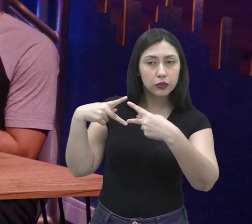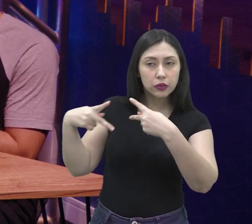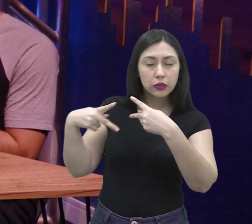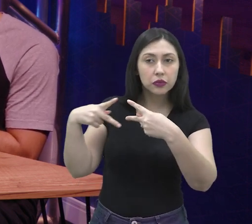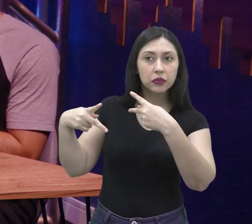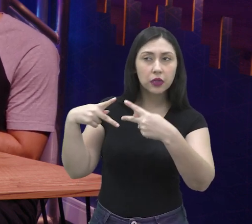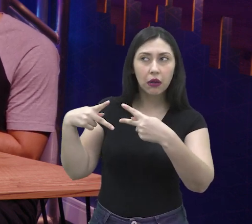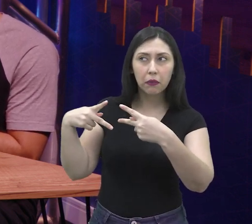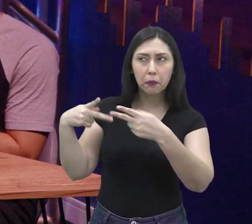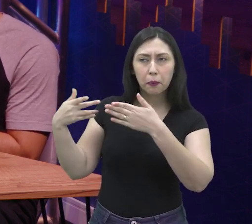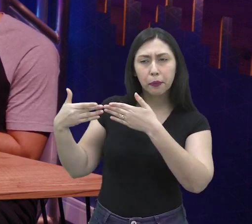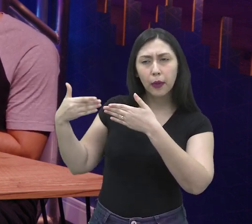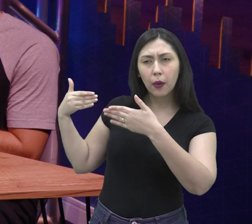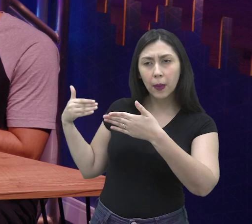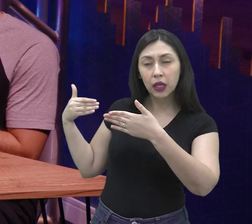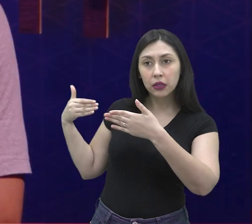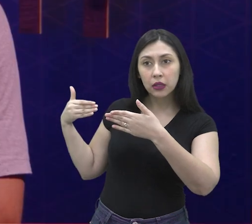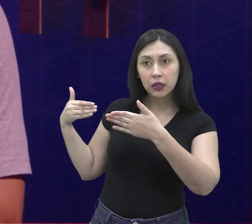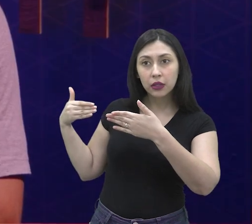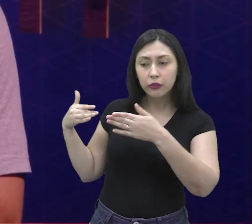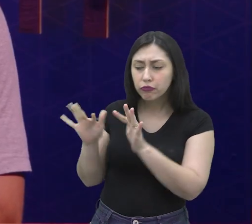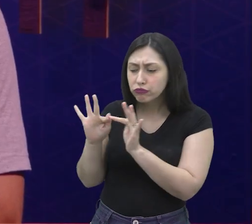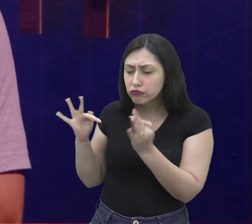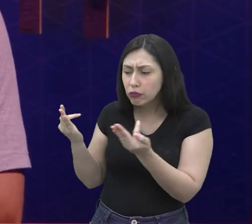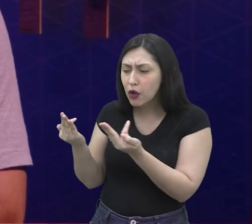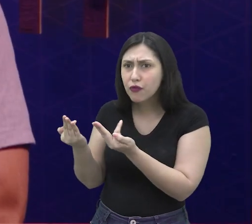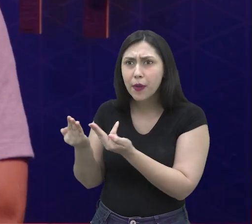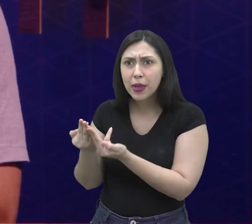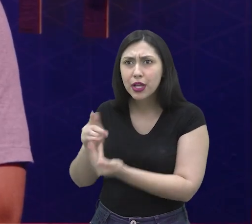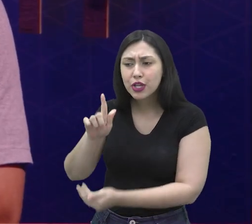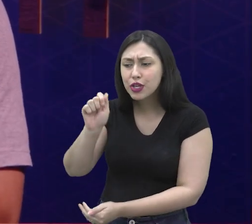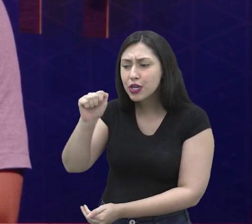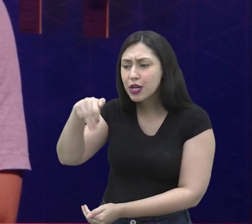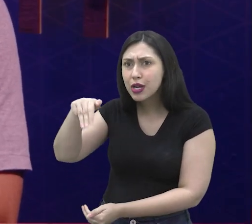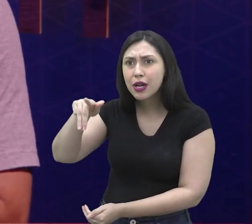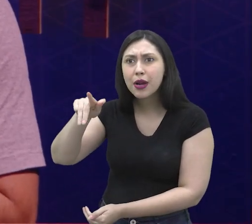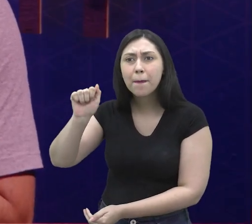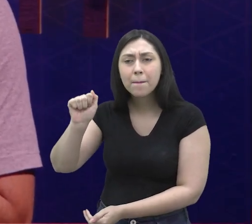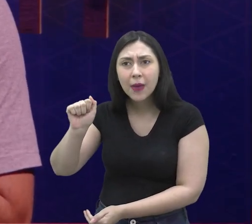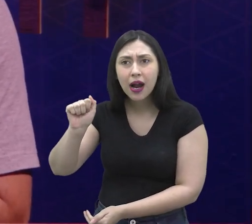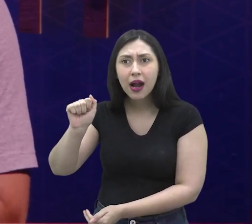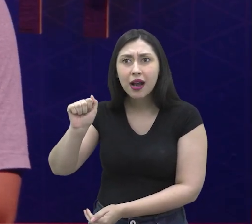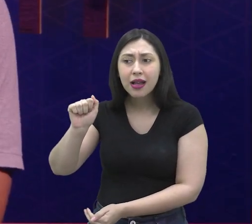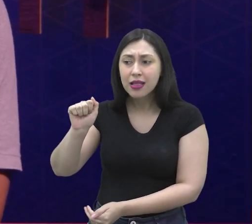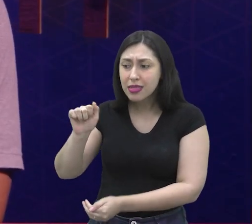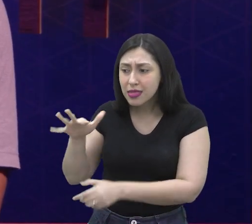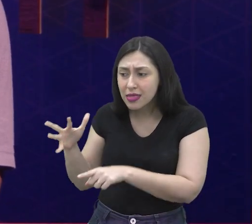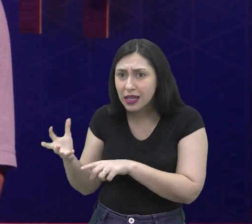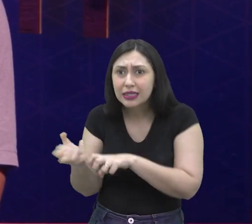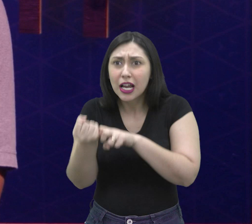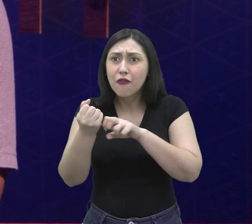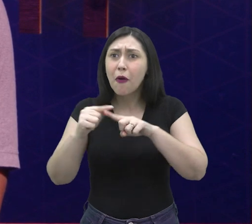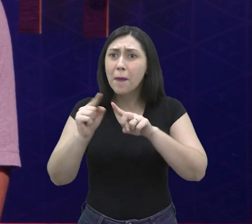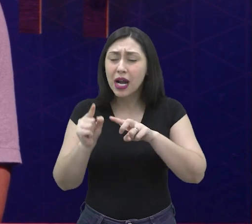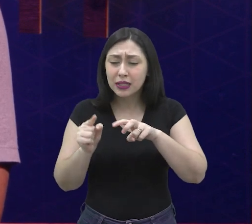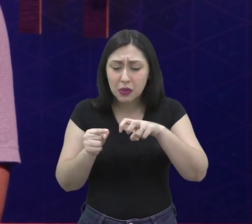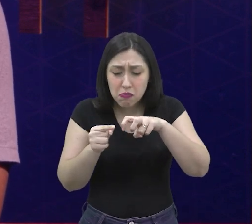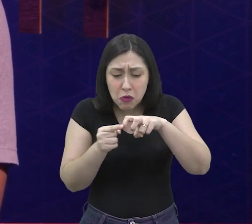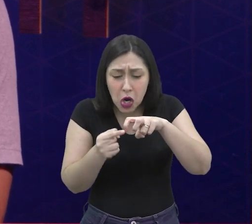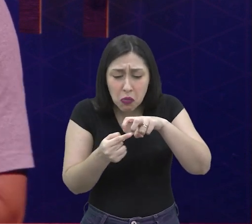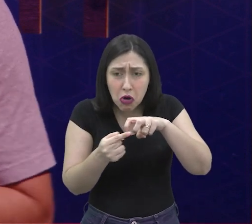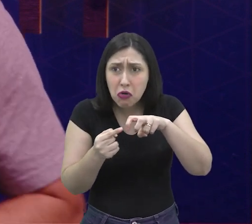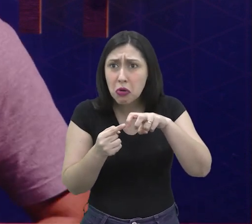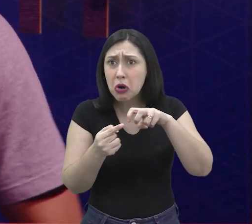cidade um tempo atrás de uma família de gambás que foram resgatados da queimada, mas eles estavam com as patinhas